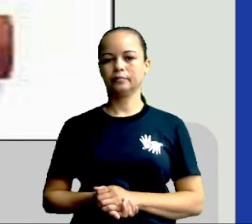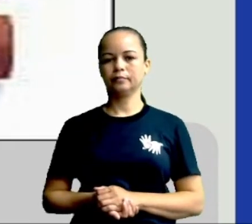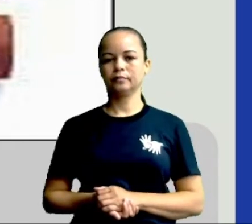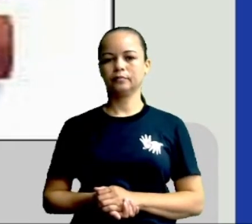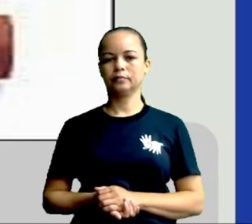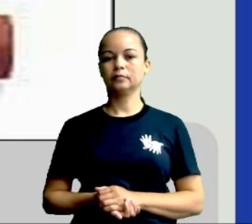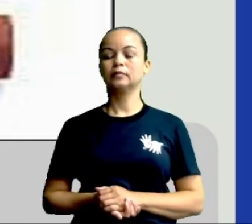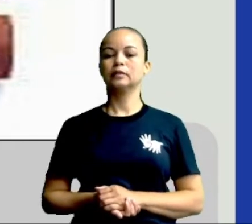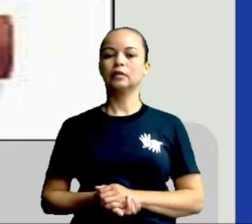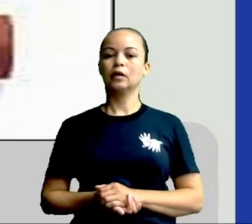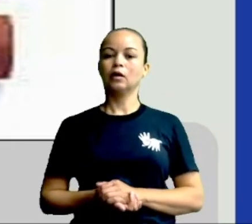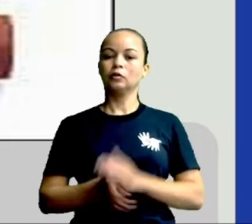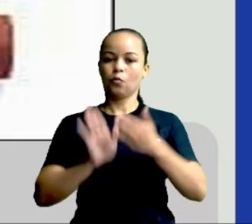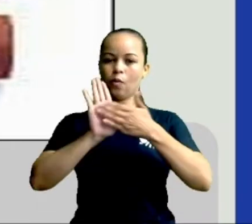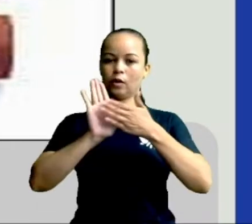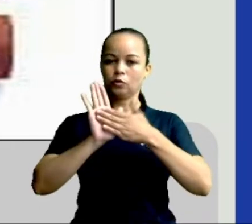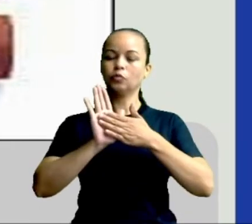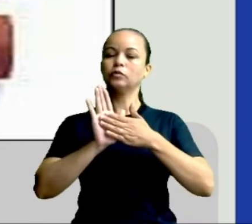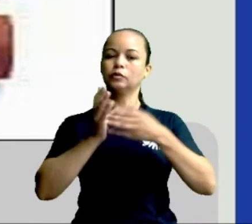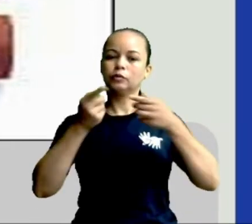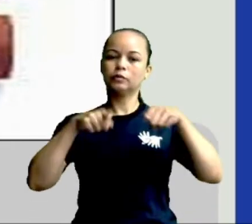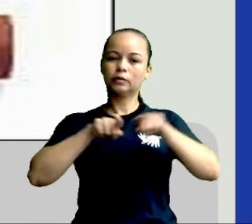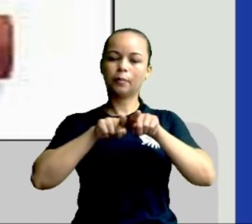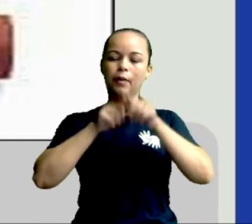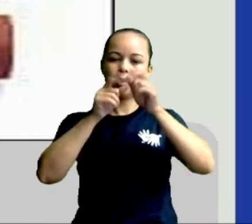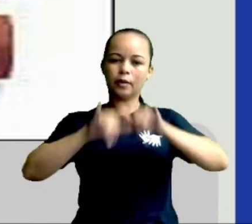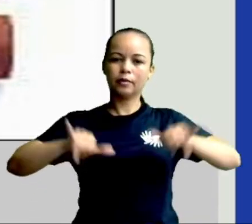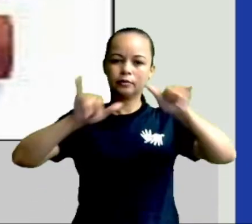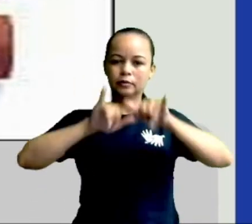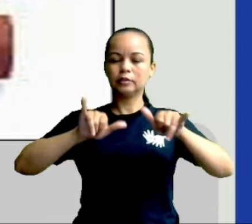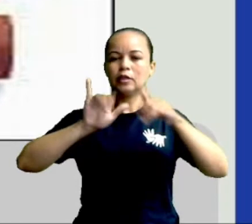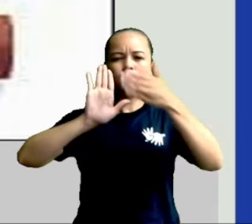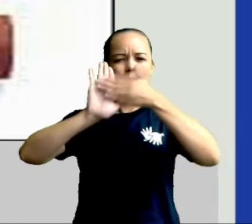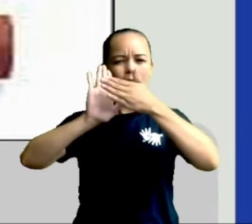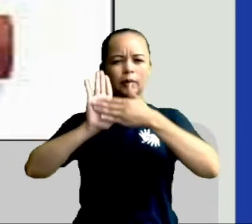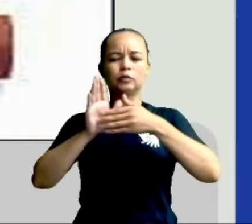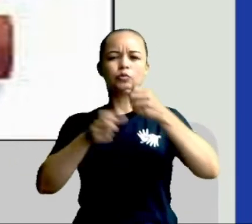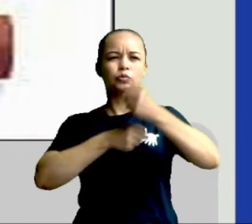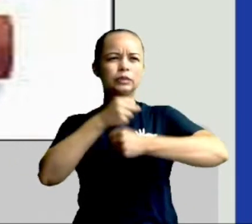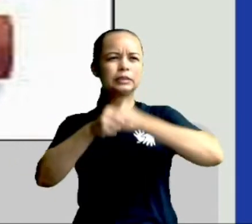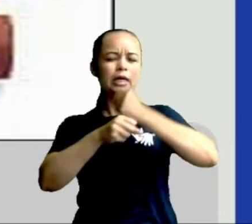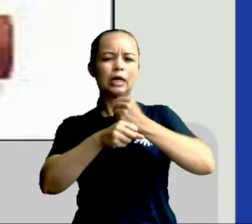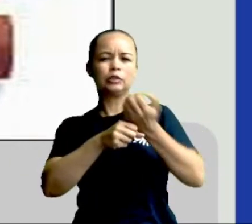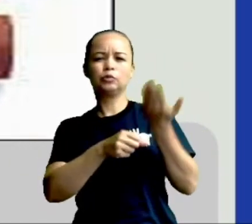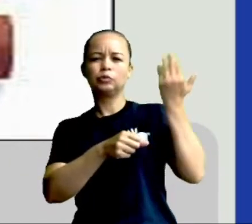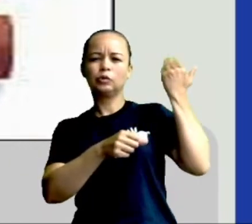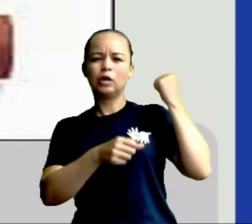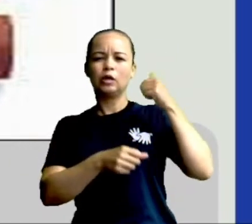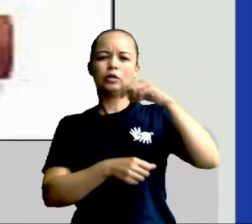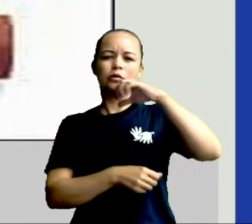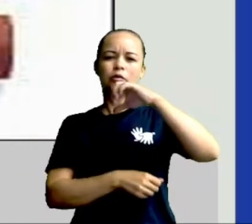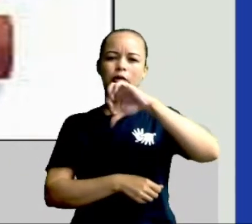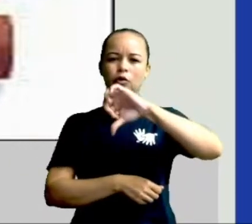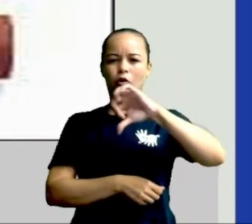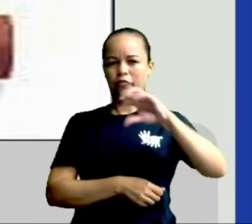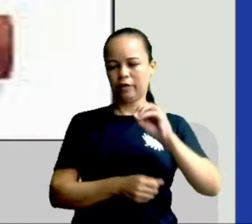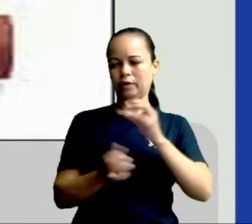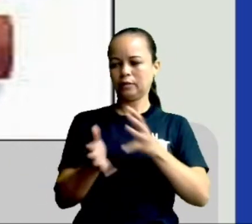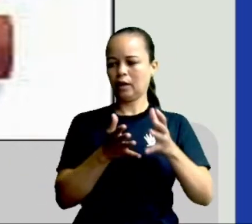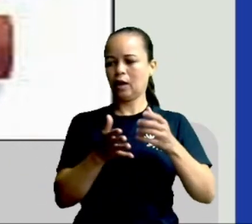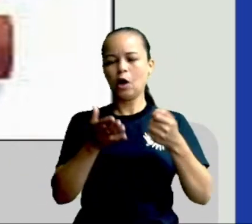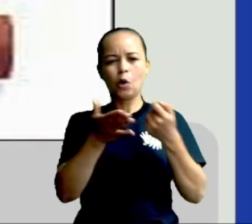Aqui um anúncio publicitário que foi muito divulgado nos anos 90, que é do chocolate Batom.